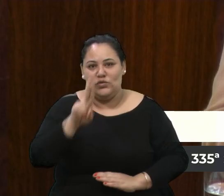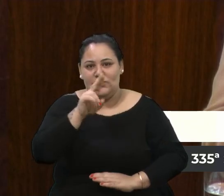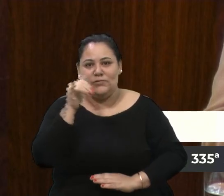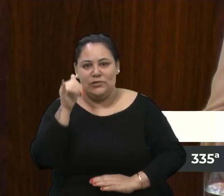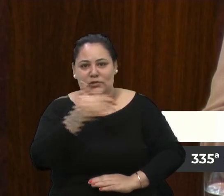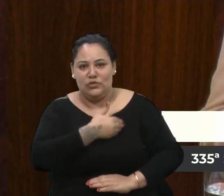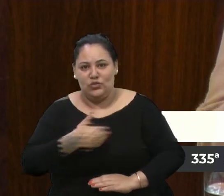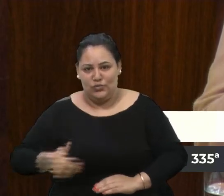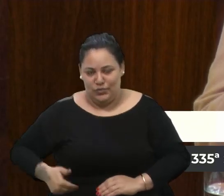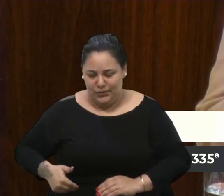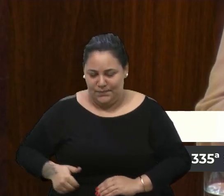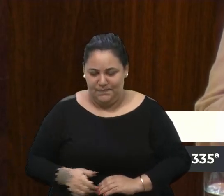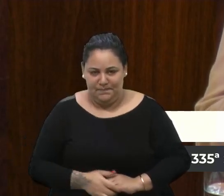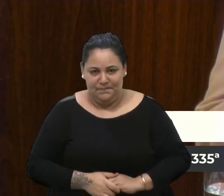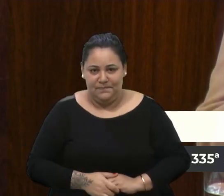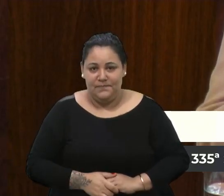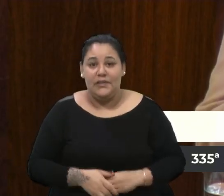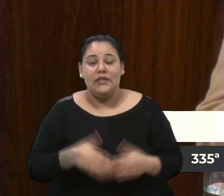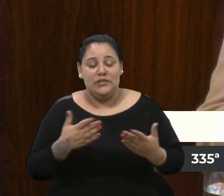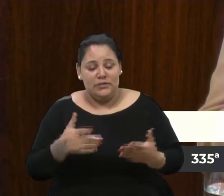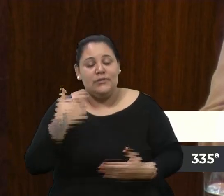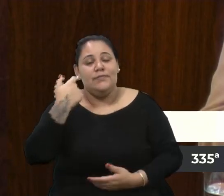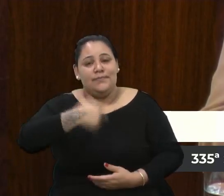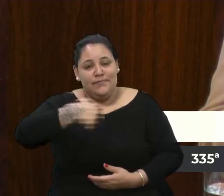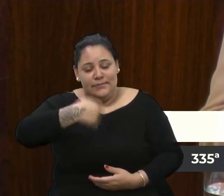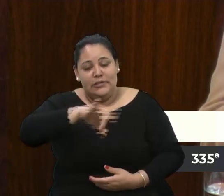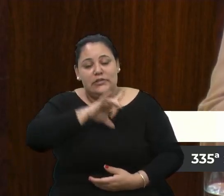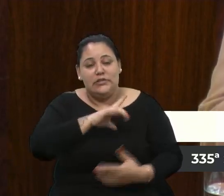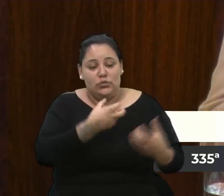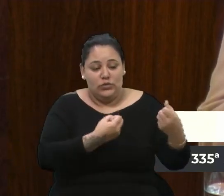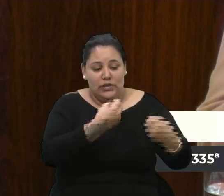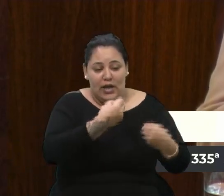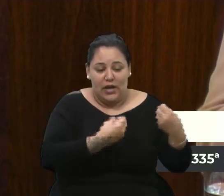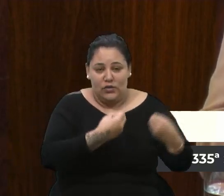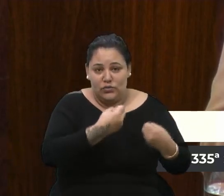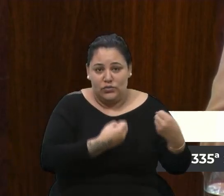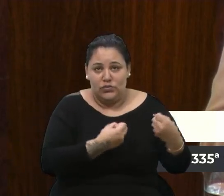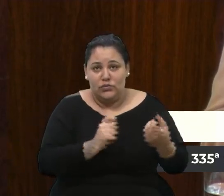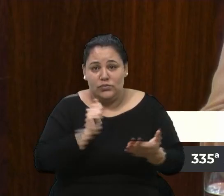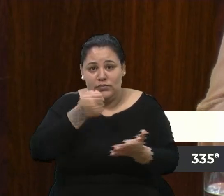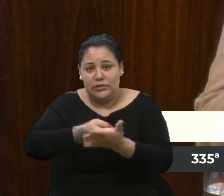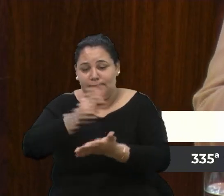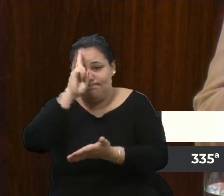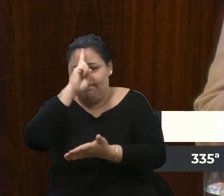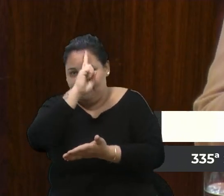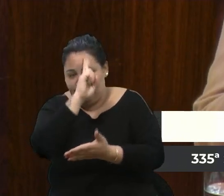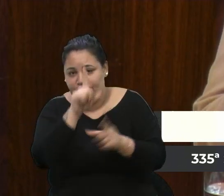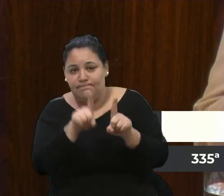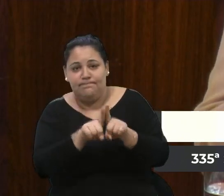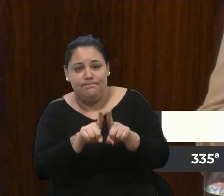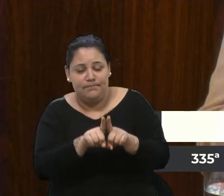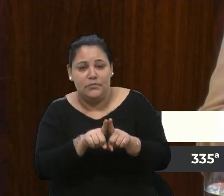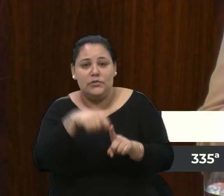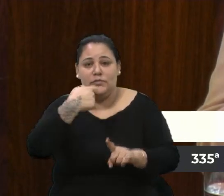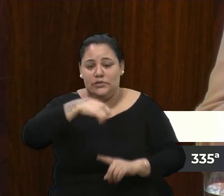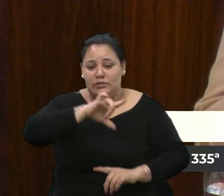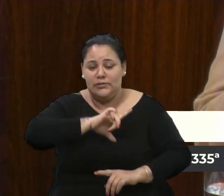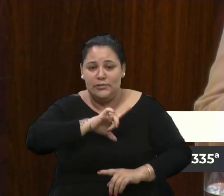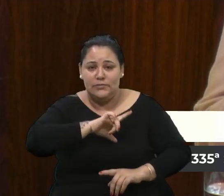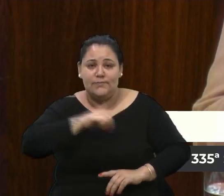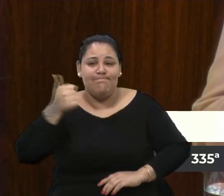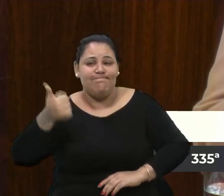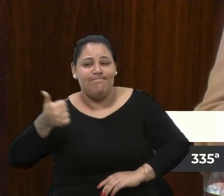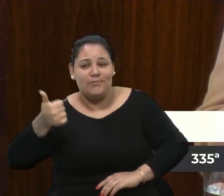transporte público. Então, ele precisa ter um carro, precisa pagar um Uber, precisa ter uma carona